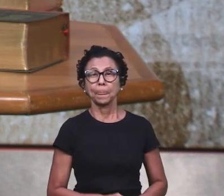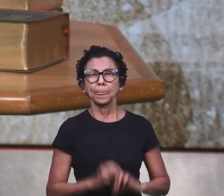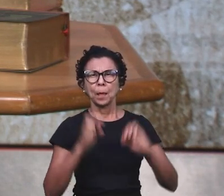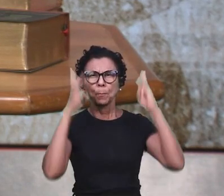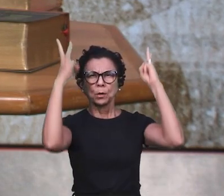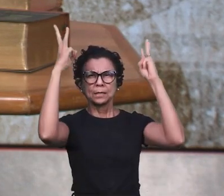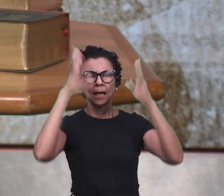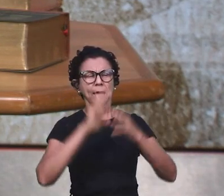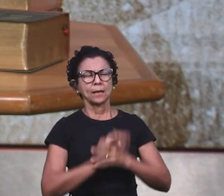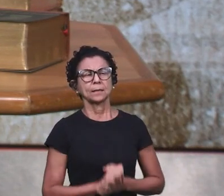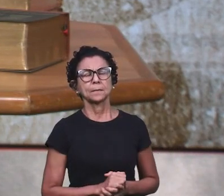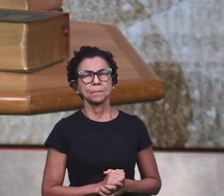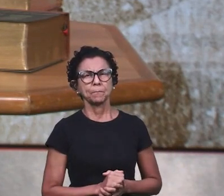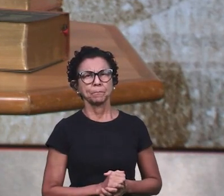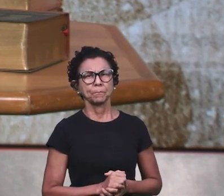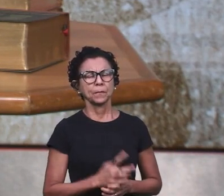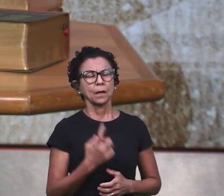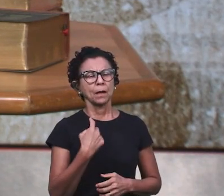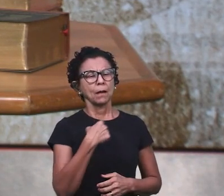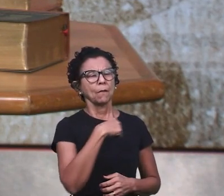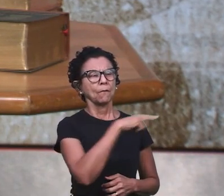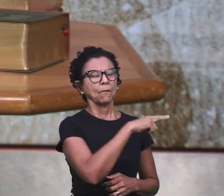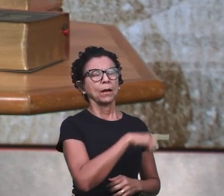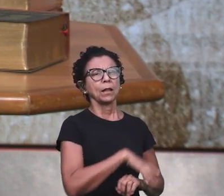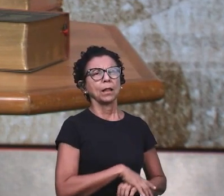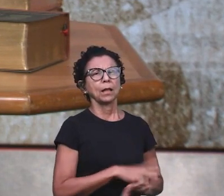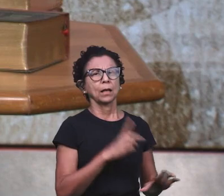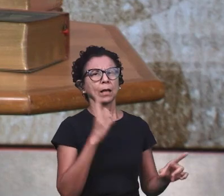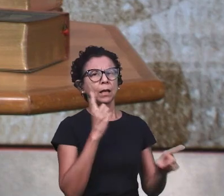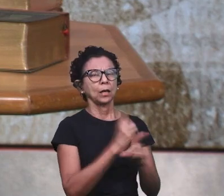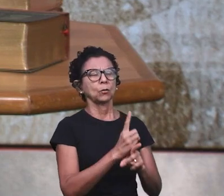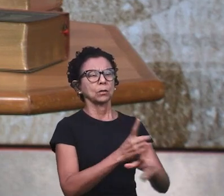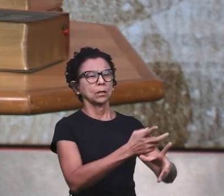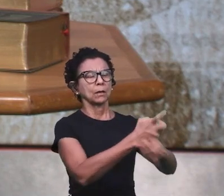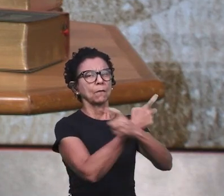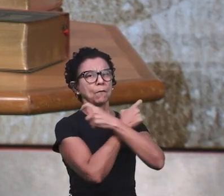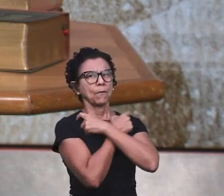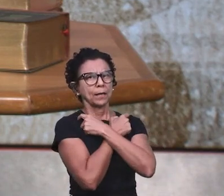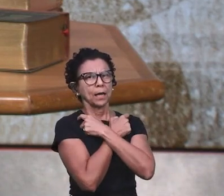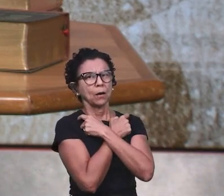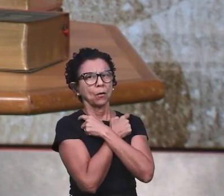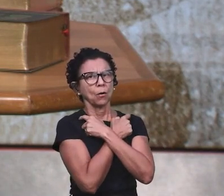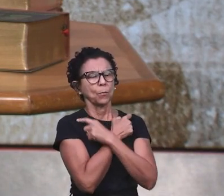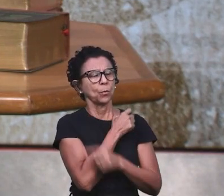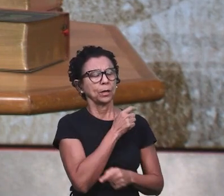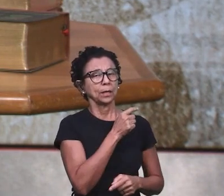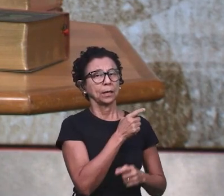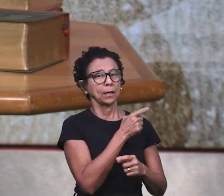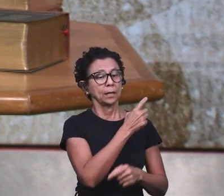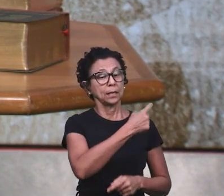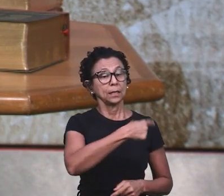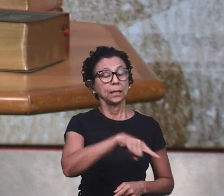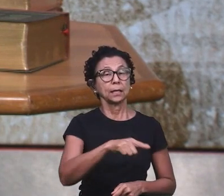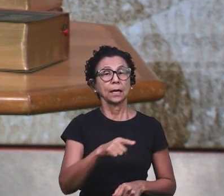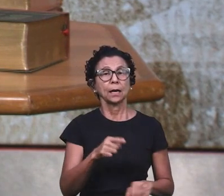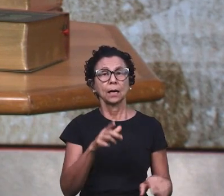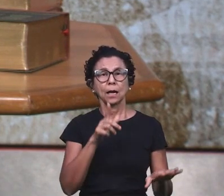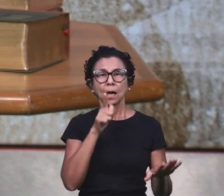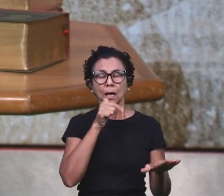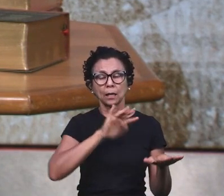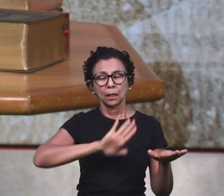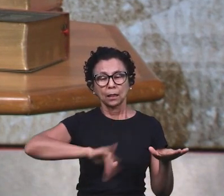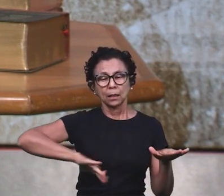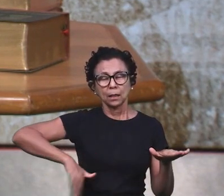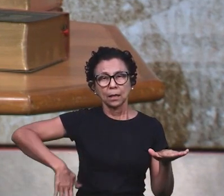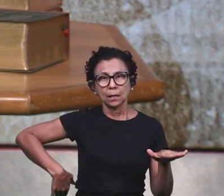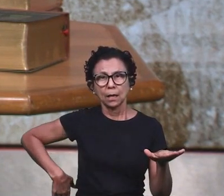às águas, põe-te em frente dele na praia do rio, e tomarás em tua mão a